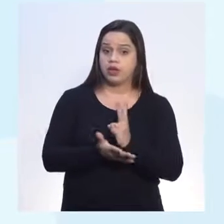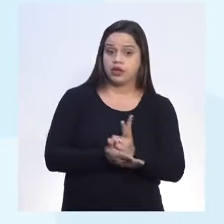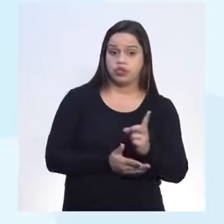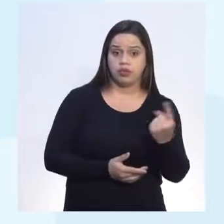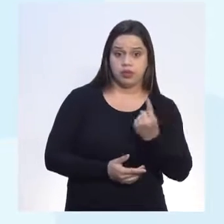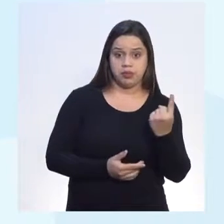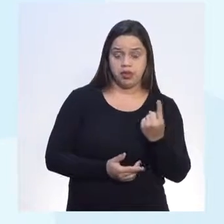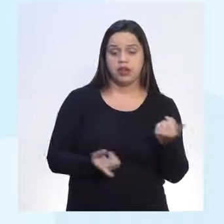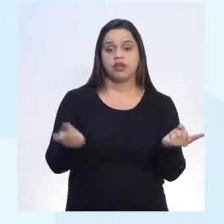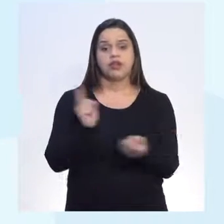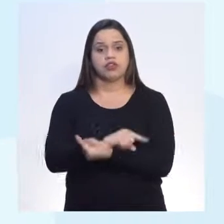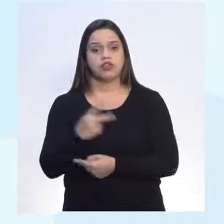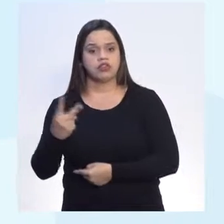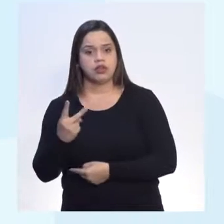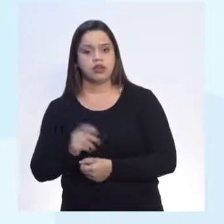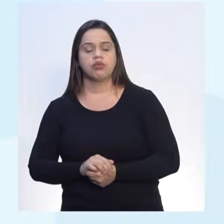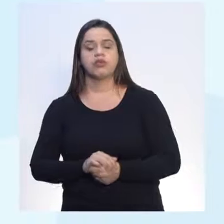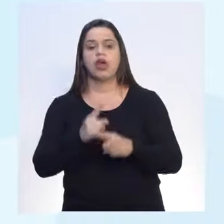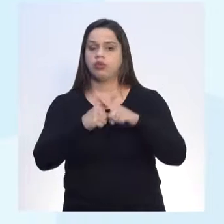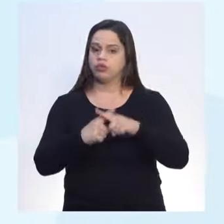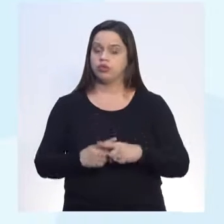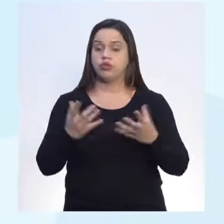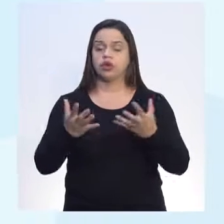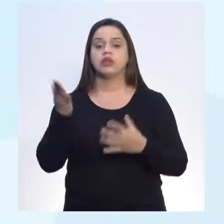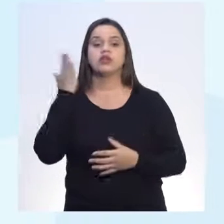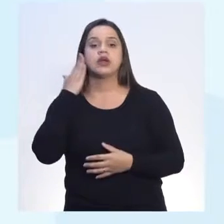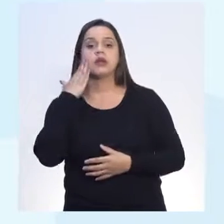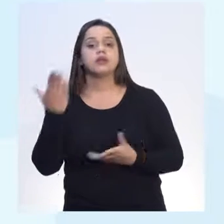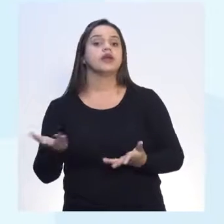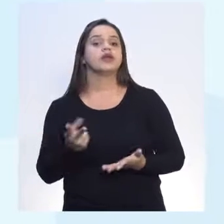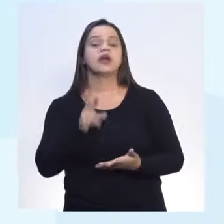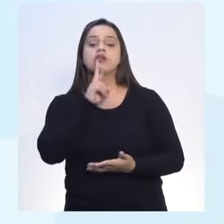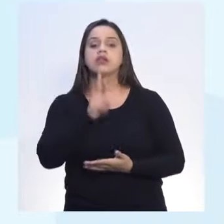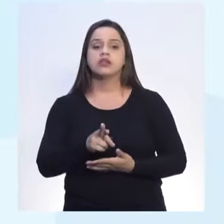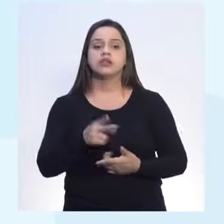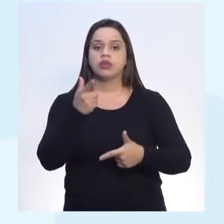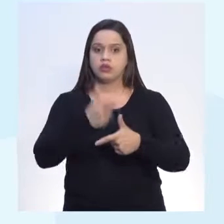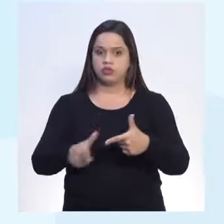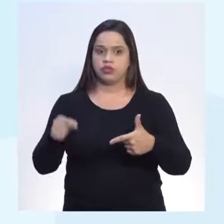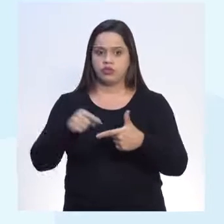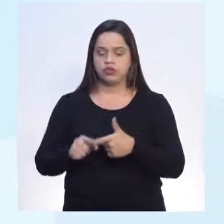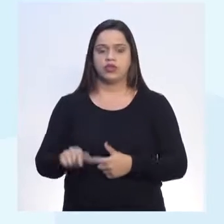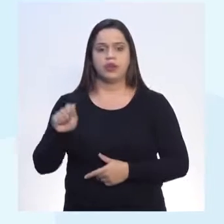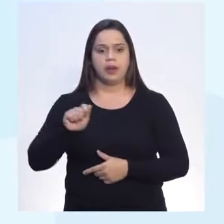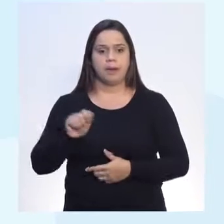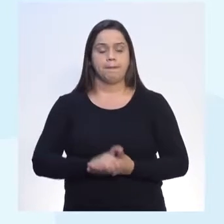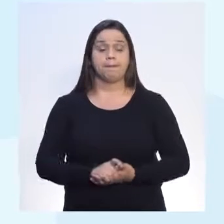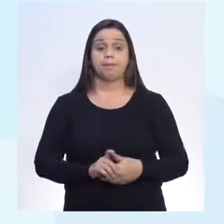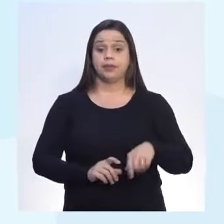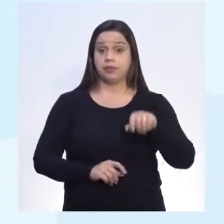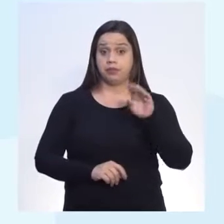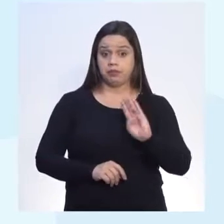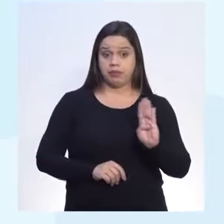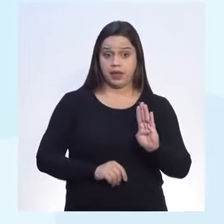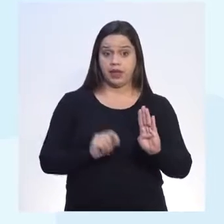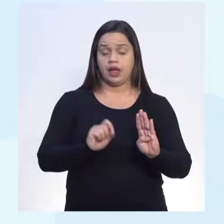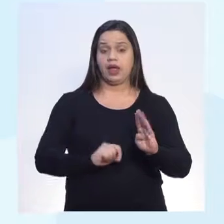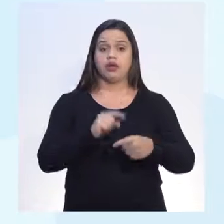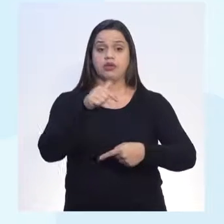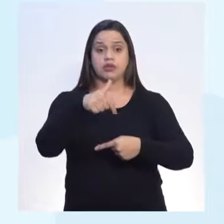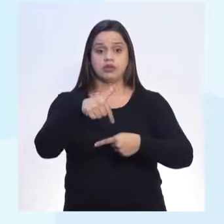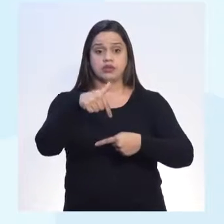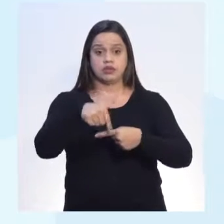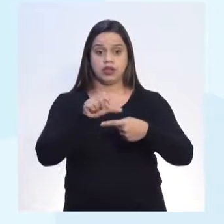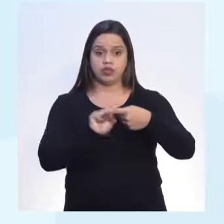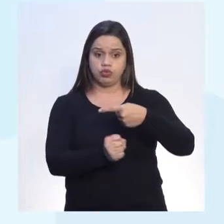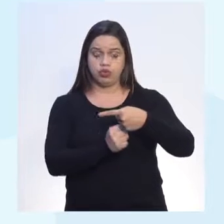1/3. E aí eu multiplico, e aí eu quero saber qual que é o resultado da divisão. Na questão B, é 7 sobre